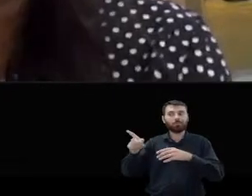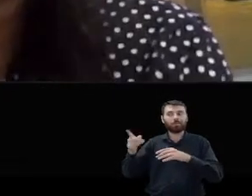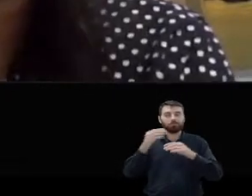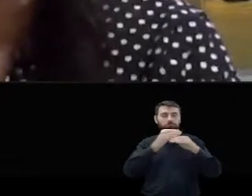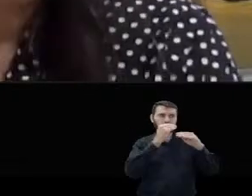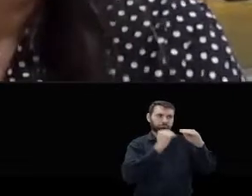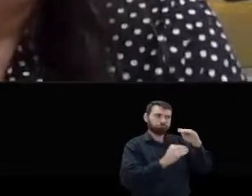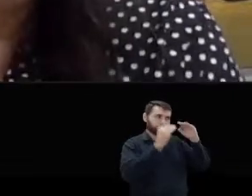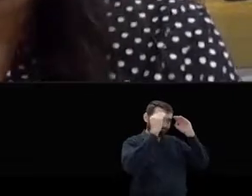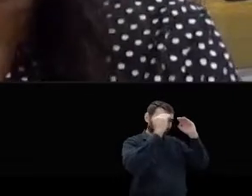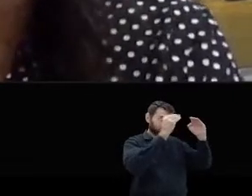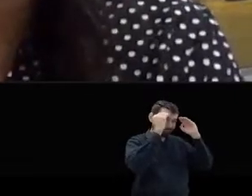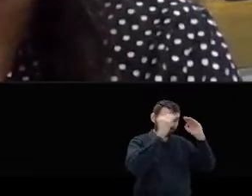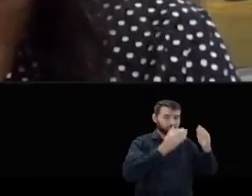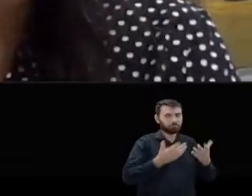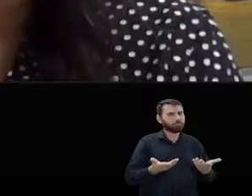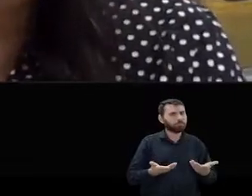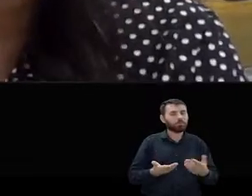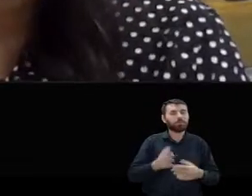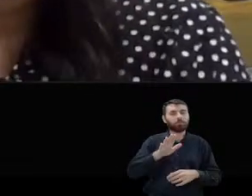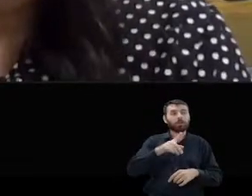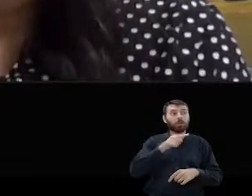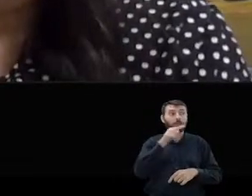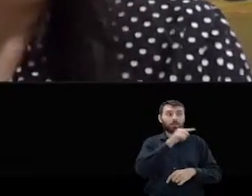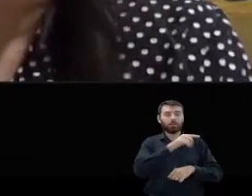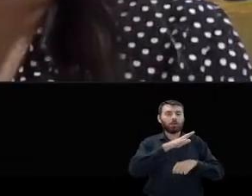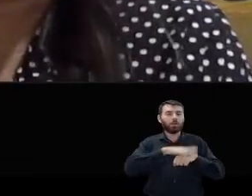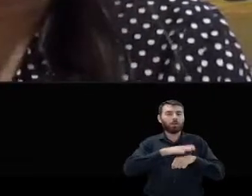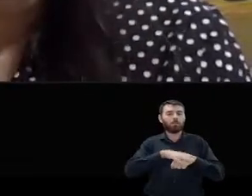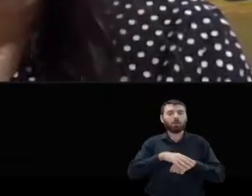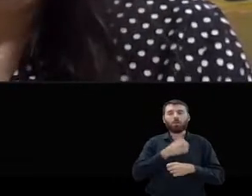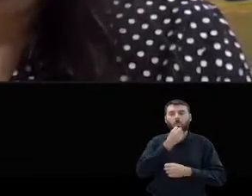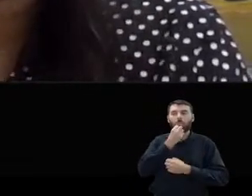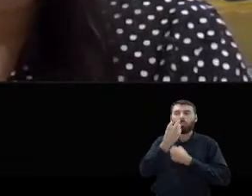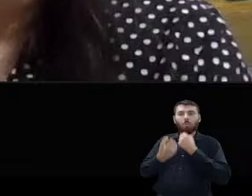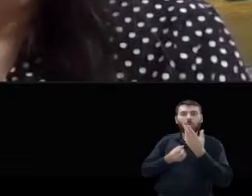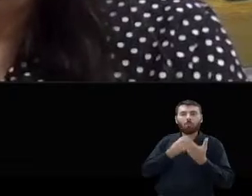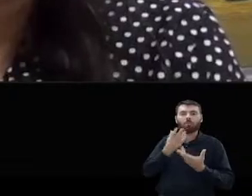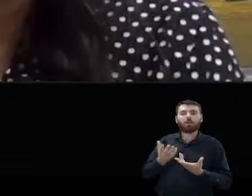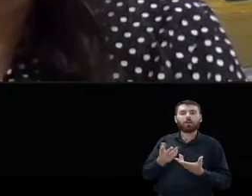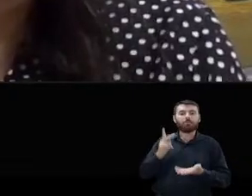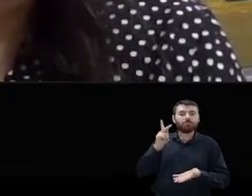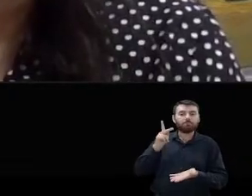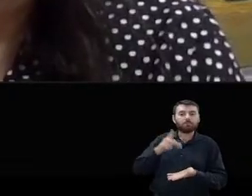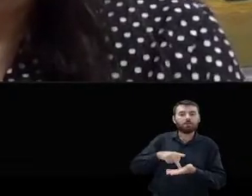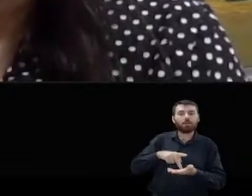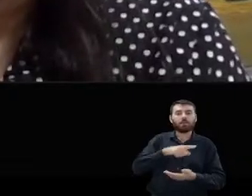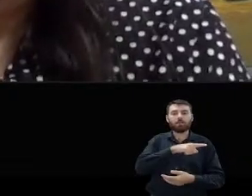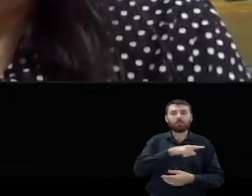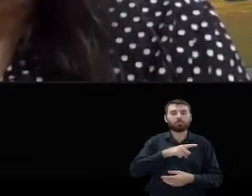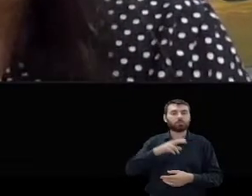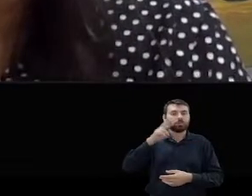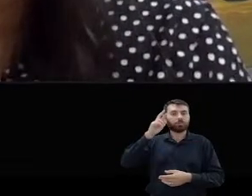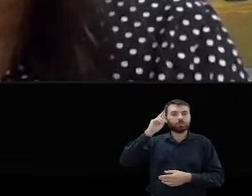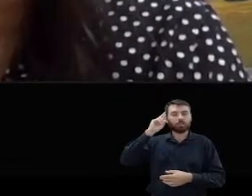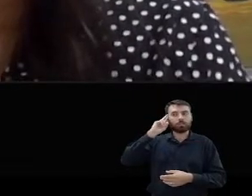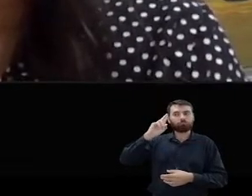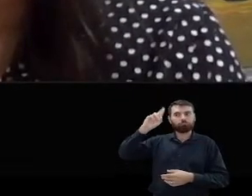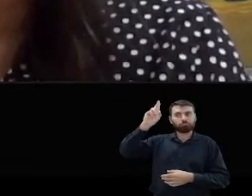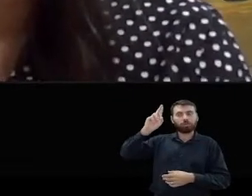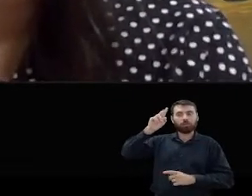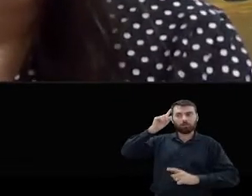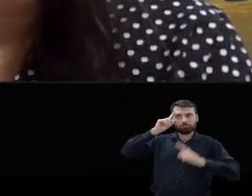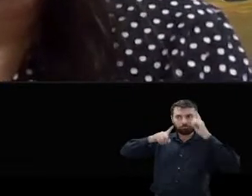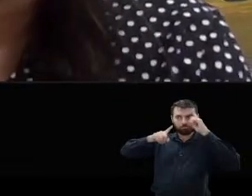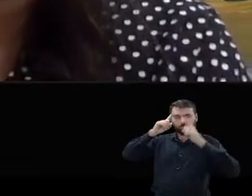confissão ficta ou real do reclamado ora recorrido. Quando ele fala